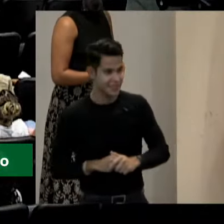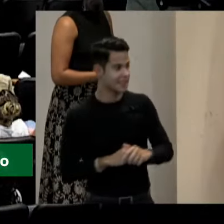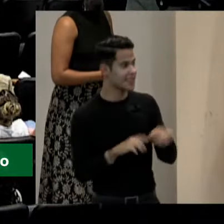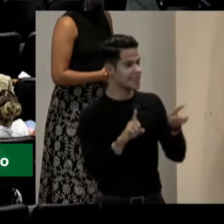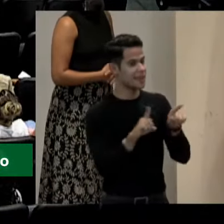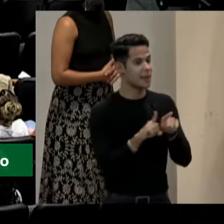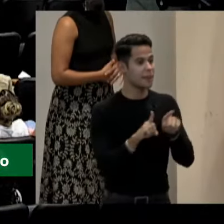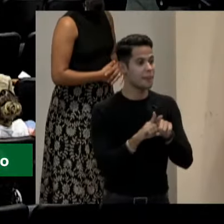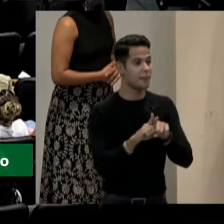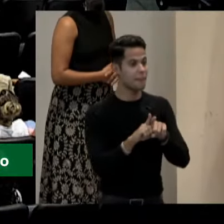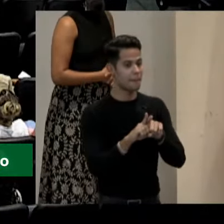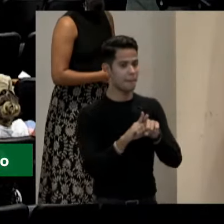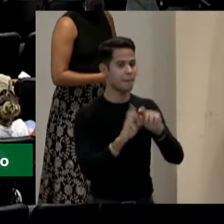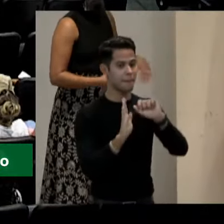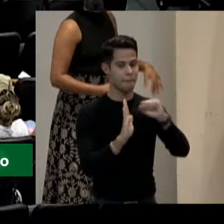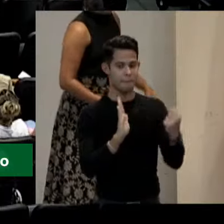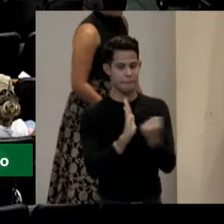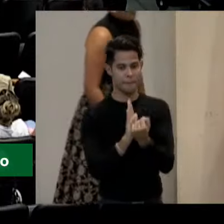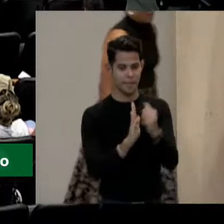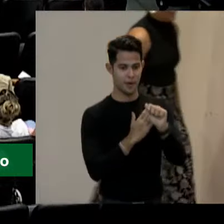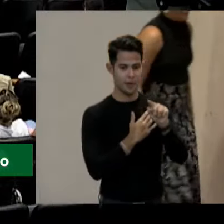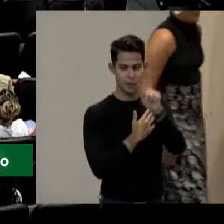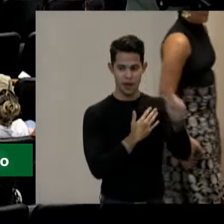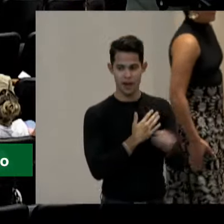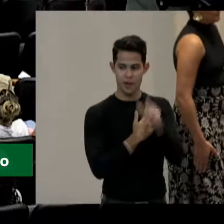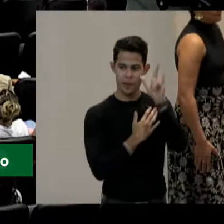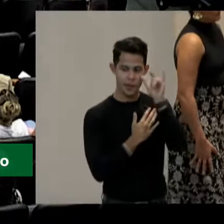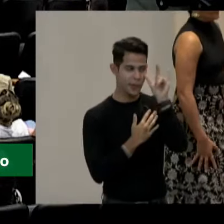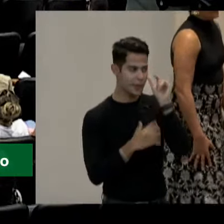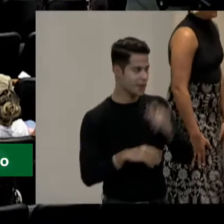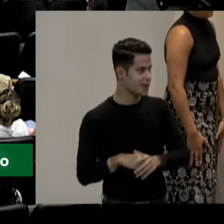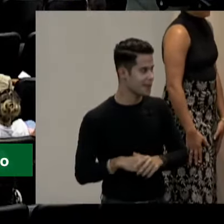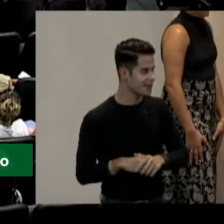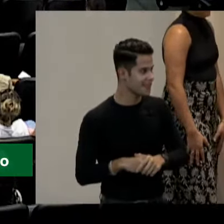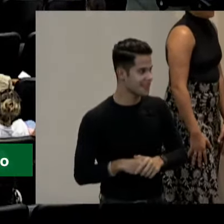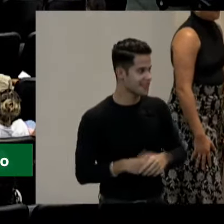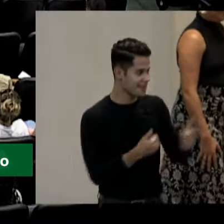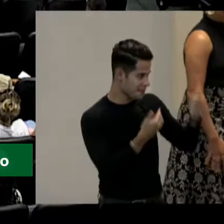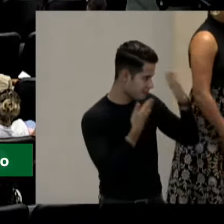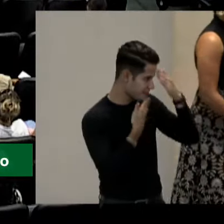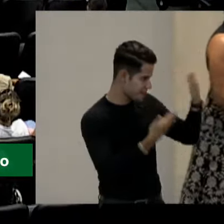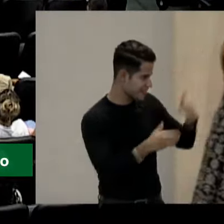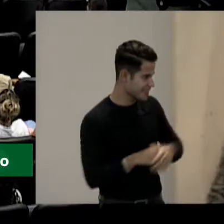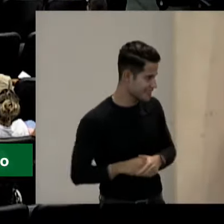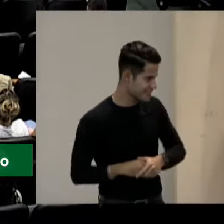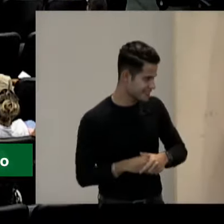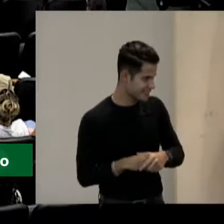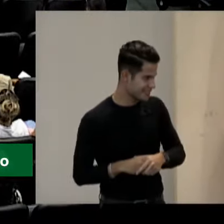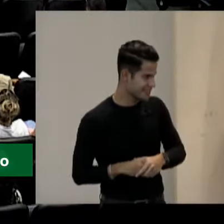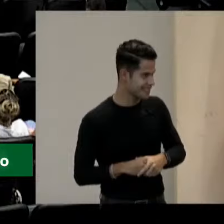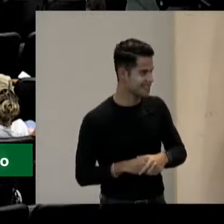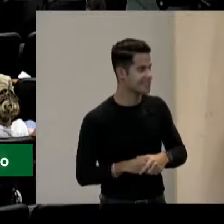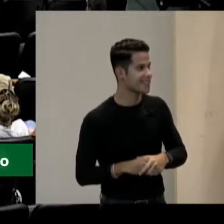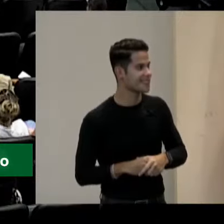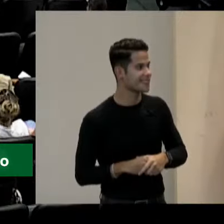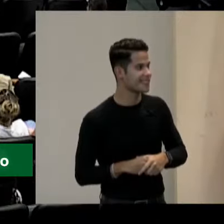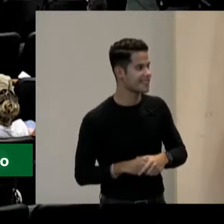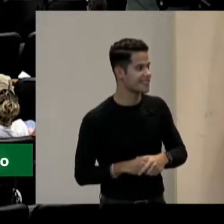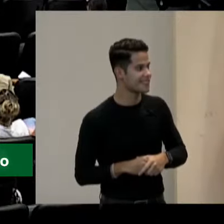Hã? Aí a gente vai conversar altas horas. Guilherme, muito obrigado, cara. Muito obrigado. Muito obrigado. Tião,